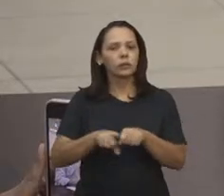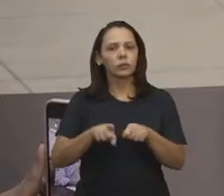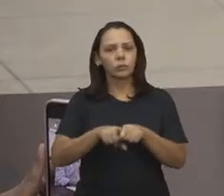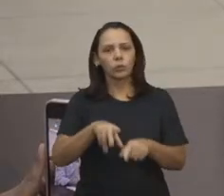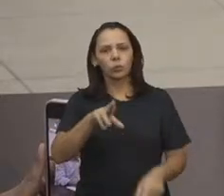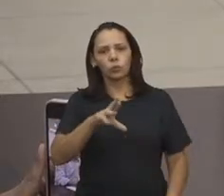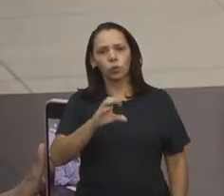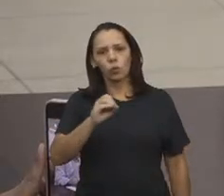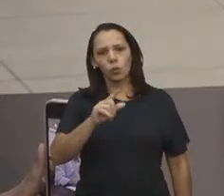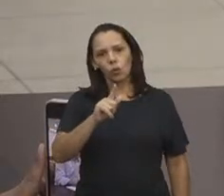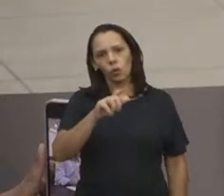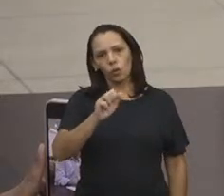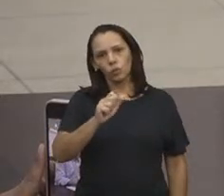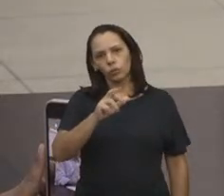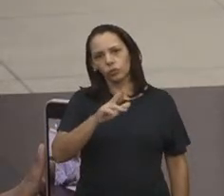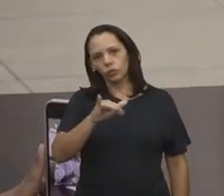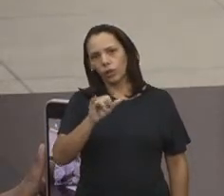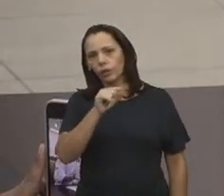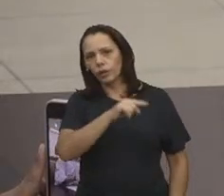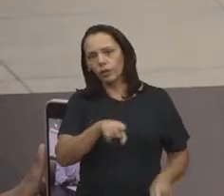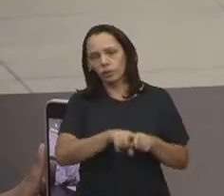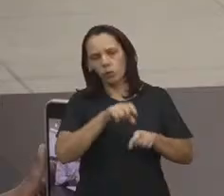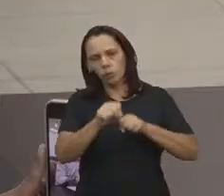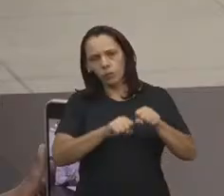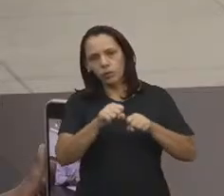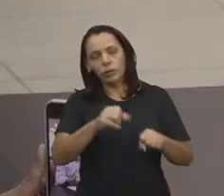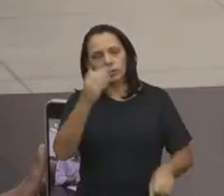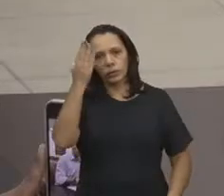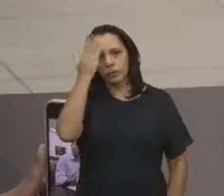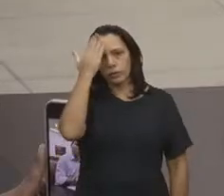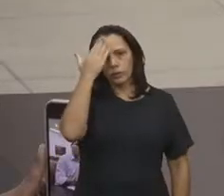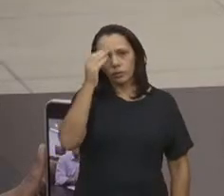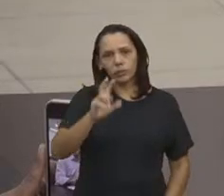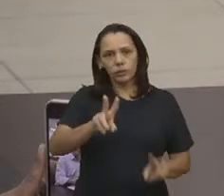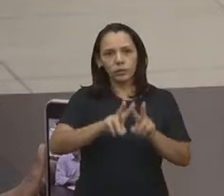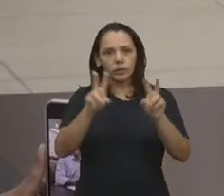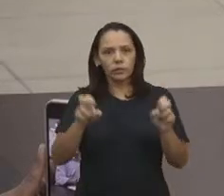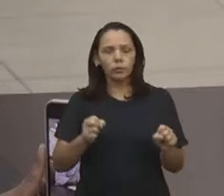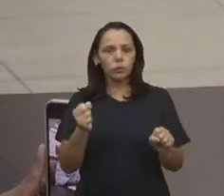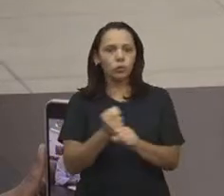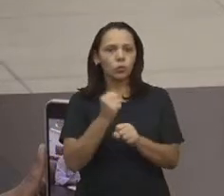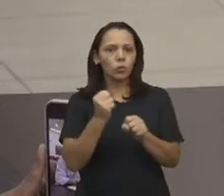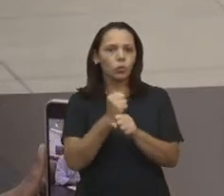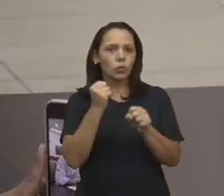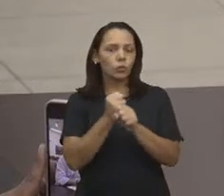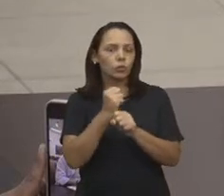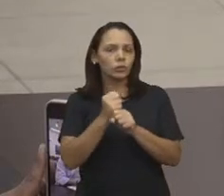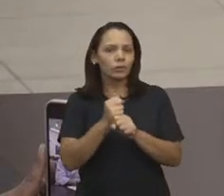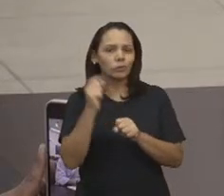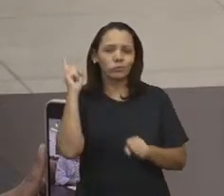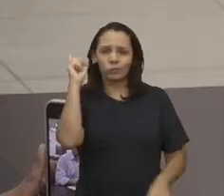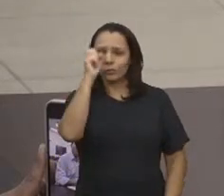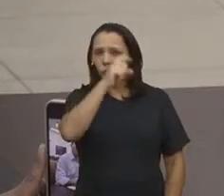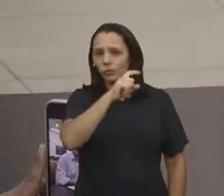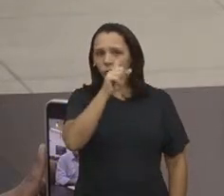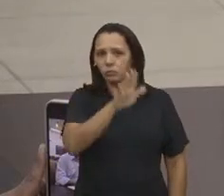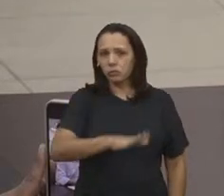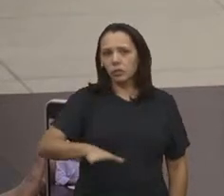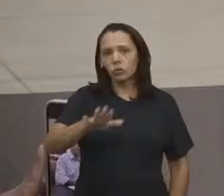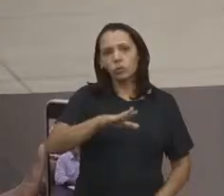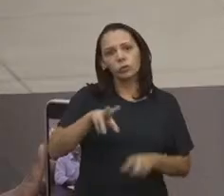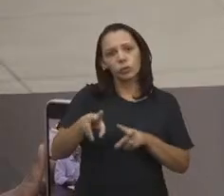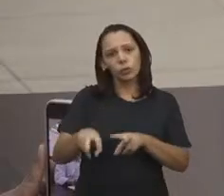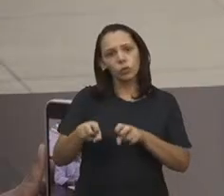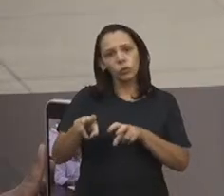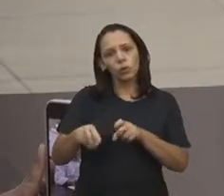também, sabe que, a respeito desse tema da construção civil, a gente tem uma grande dificuldade na zona rural, porque dentro